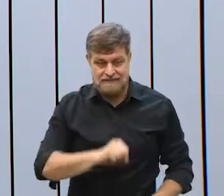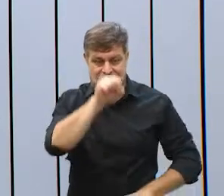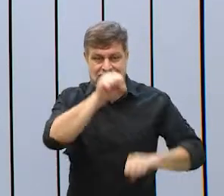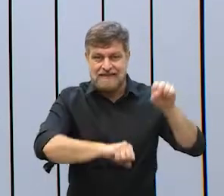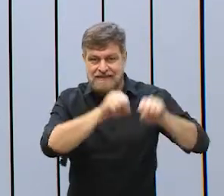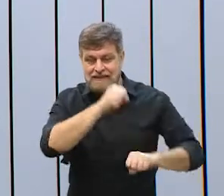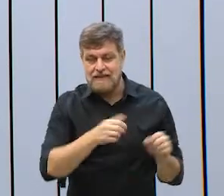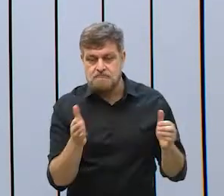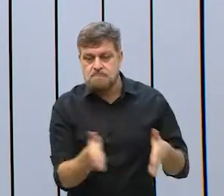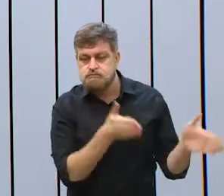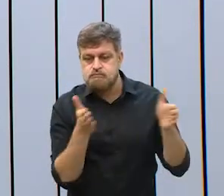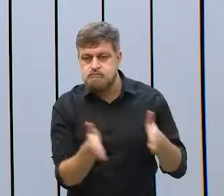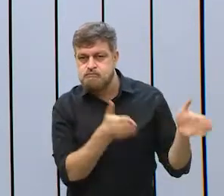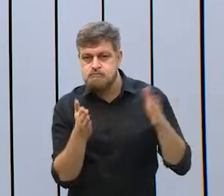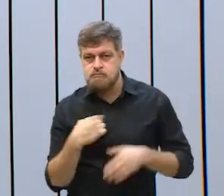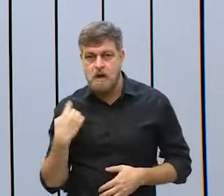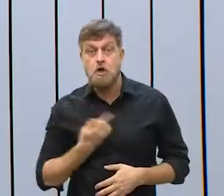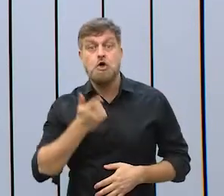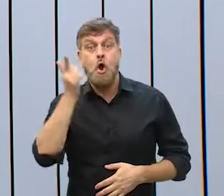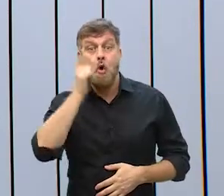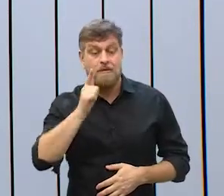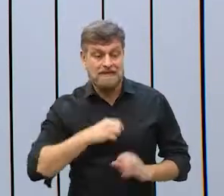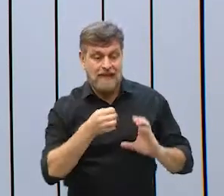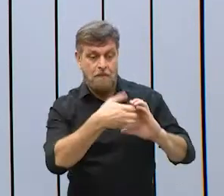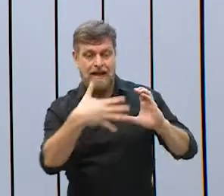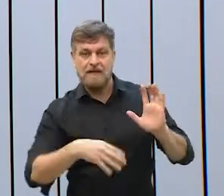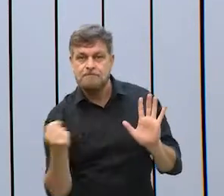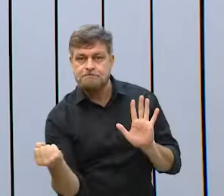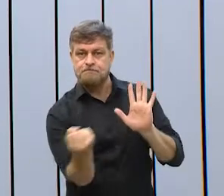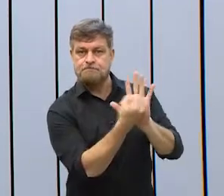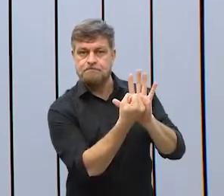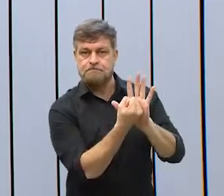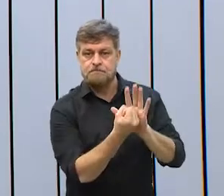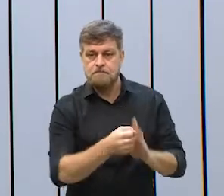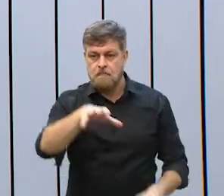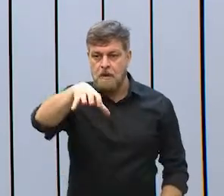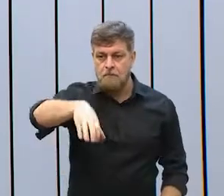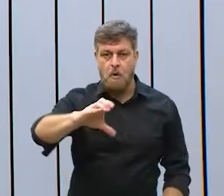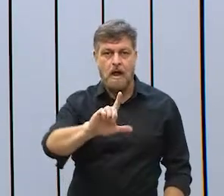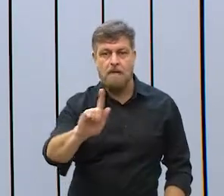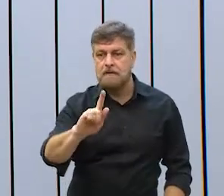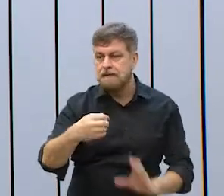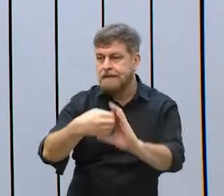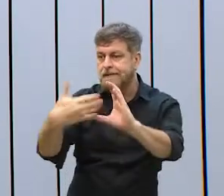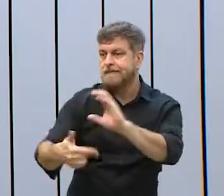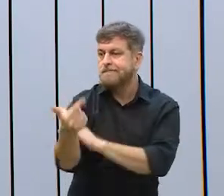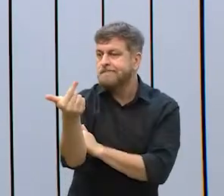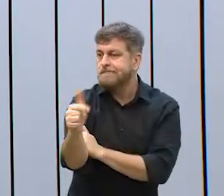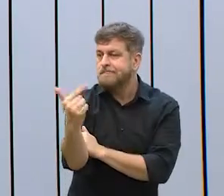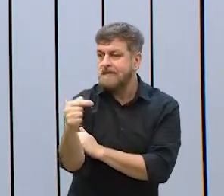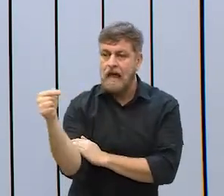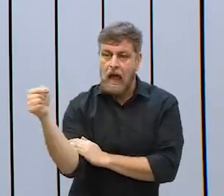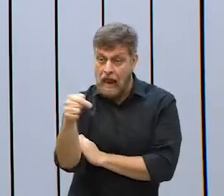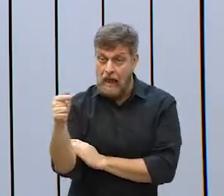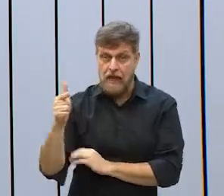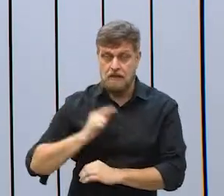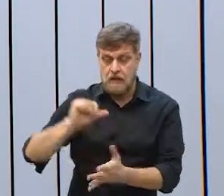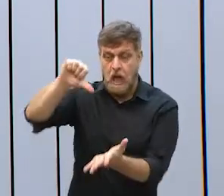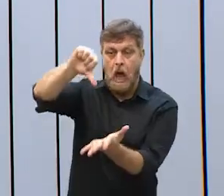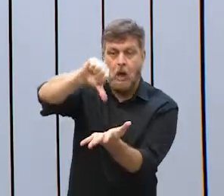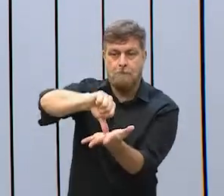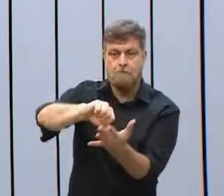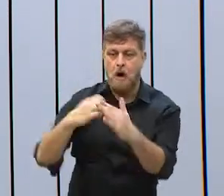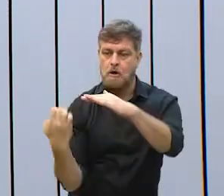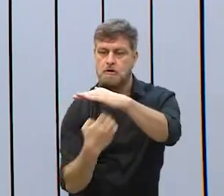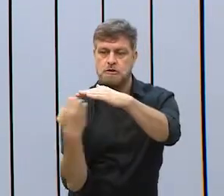industrial, é para a gente começar a ter uma característica. Nosso distrito não tem uma característica. Pô, ali o Campo Grande é um polo de